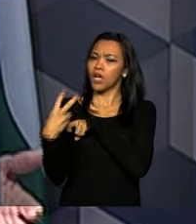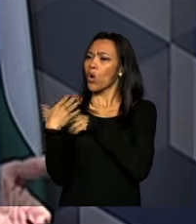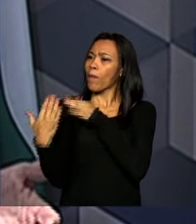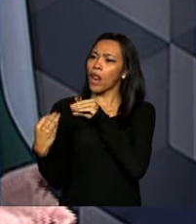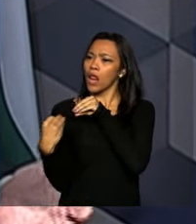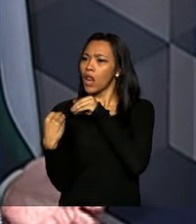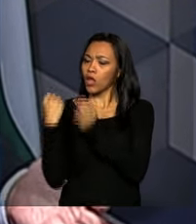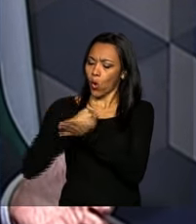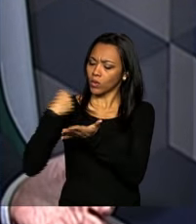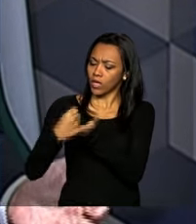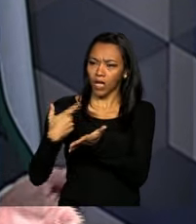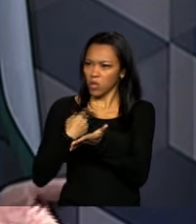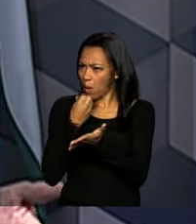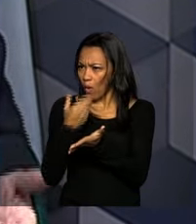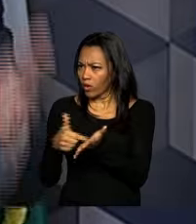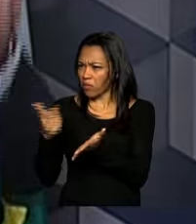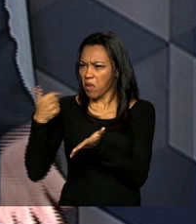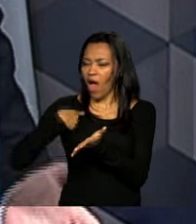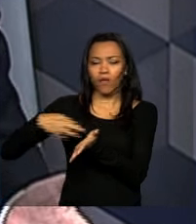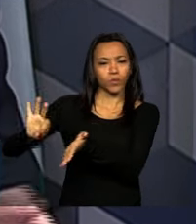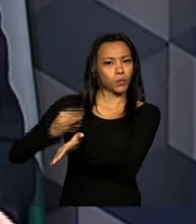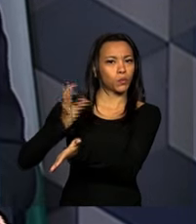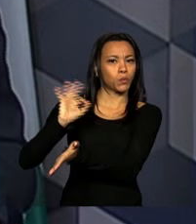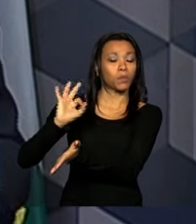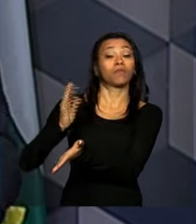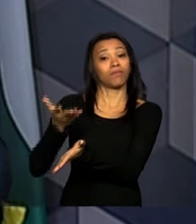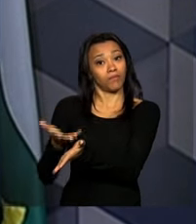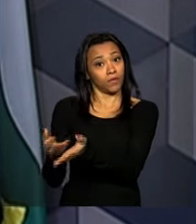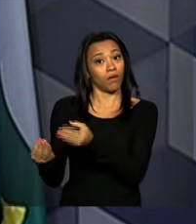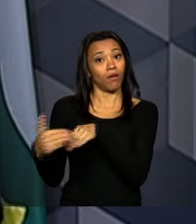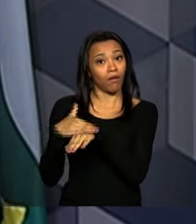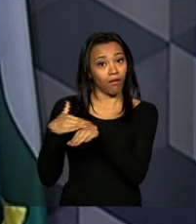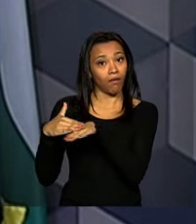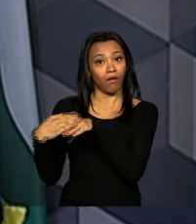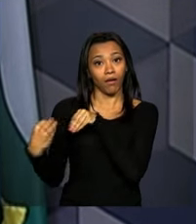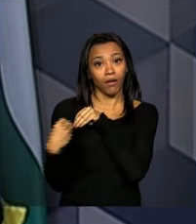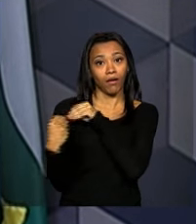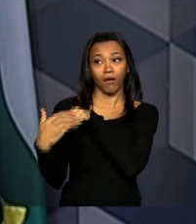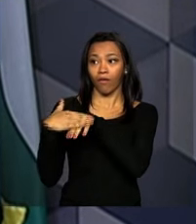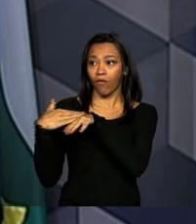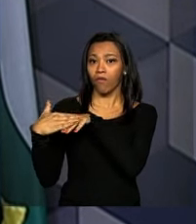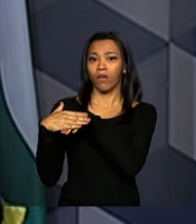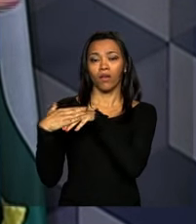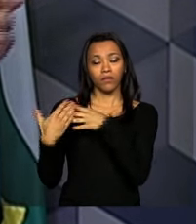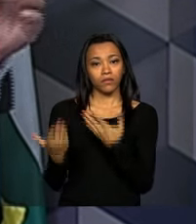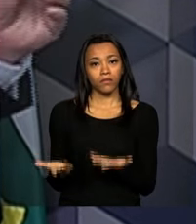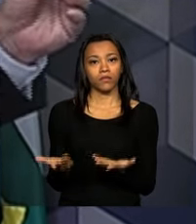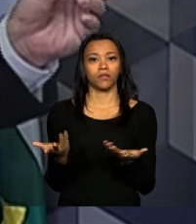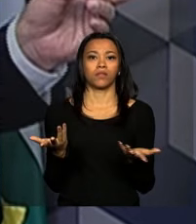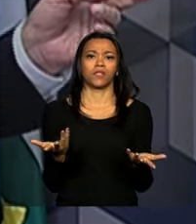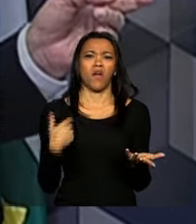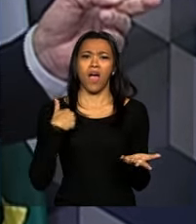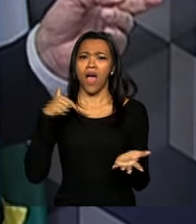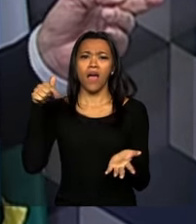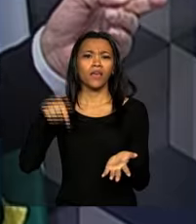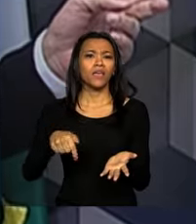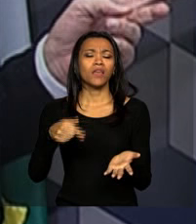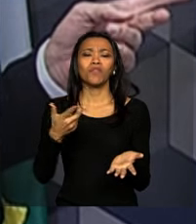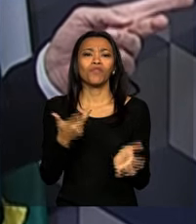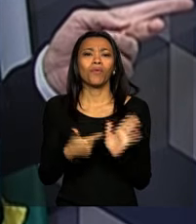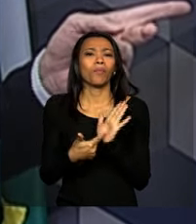não tiver bom eu não assino. Eu quero que fique bom para a minha família. Porque aqui eu não vou mostrar